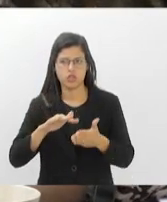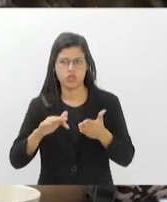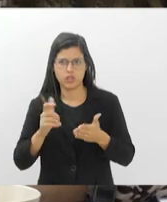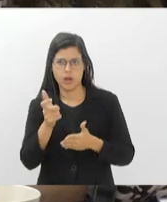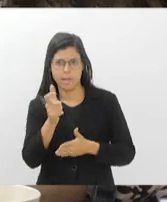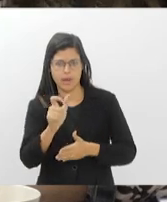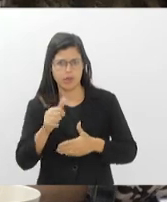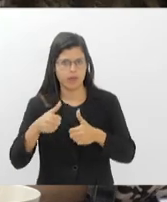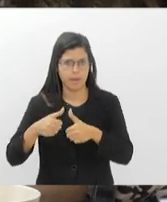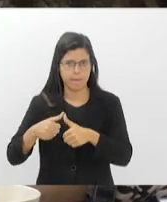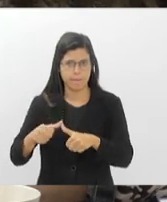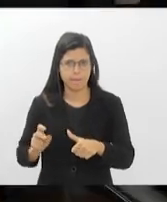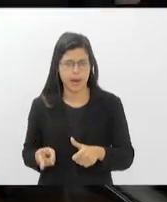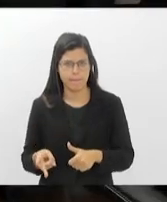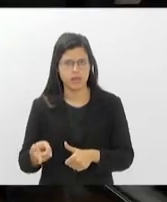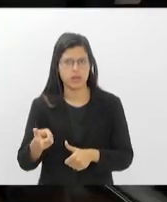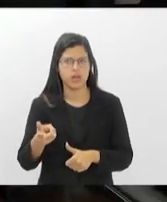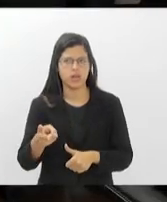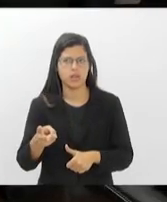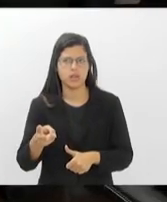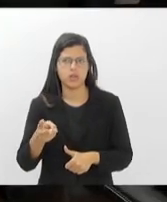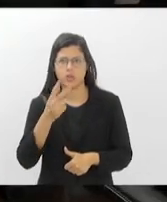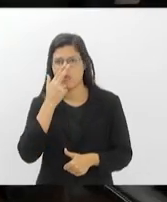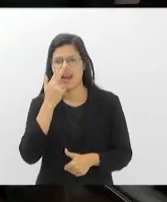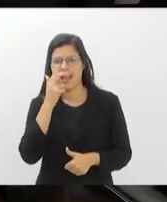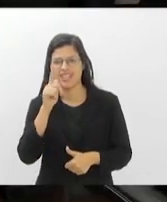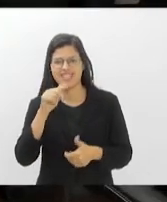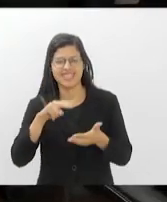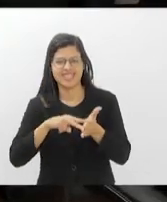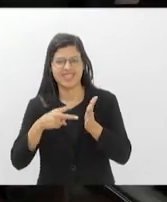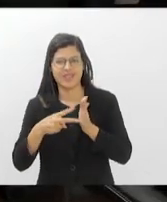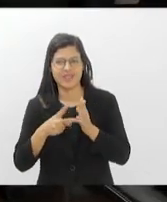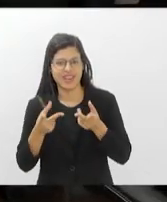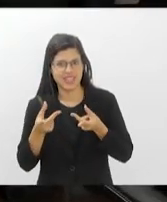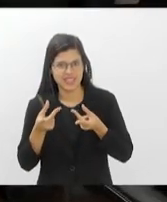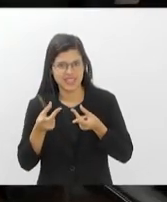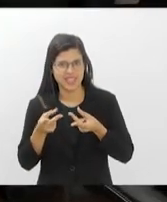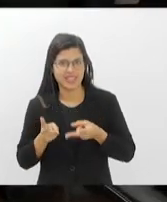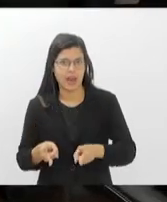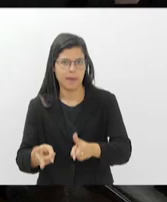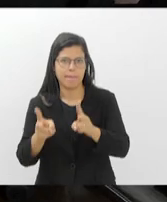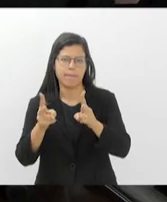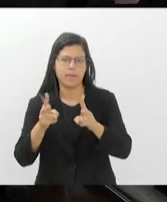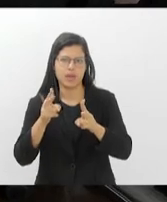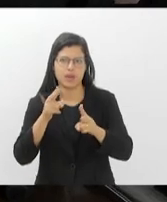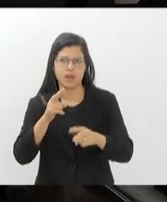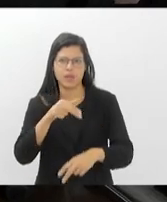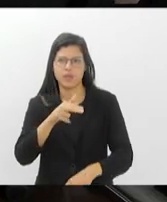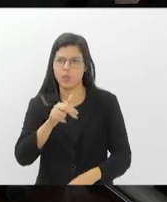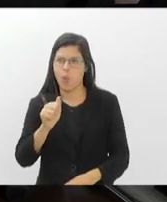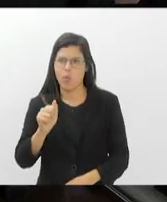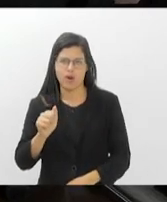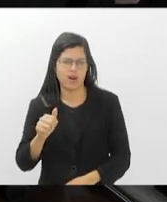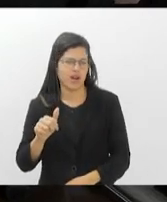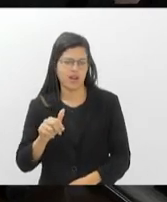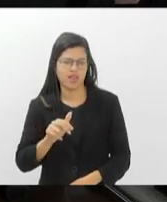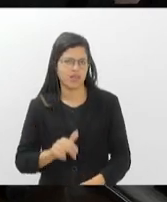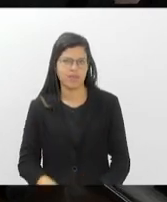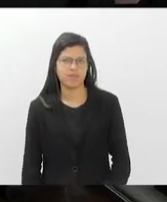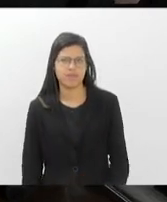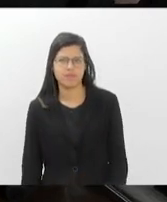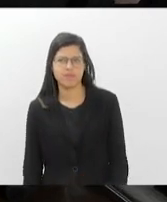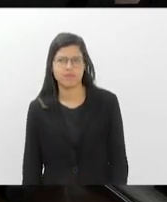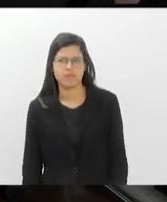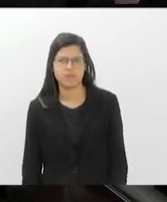Isso. Permanente. Sim. Parece que é sinônimo de sempre e nunca, né? Que isso não são palavras para os mortais. E fica promoverá